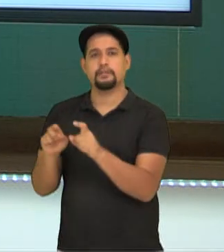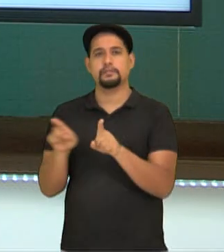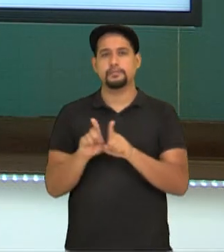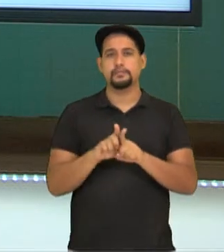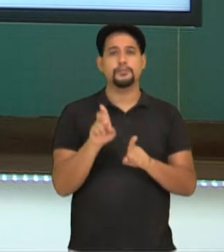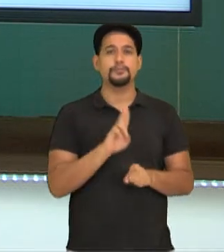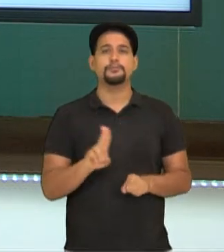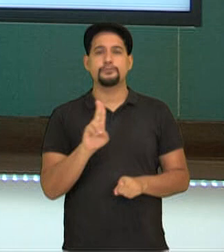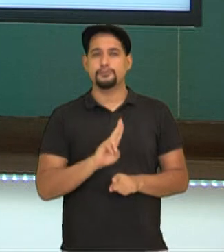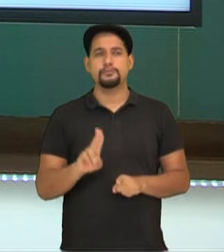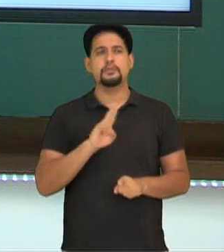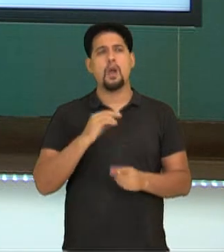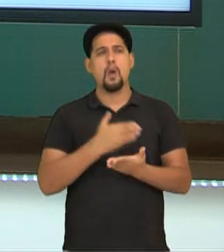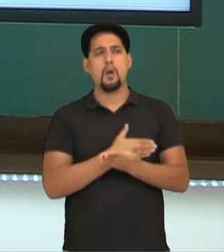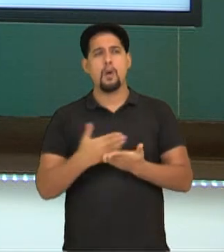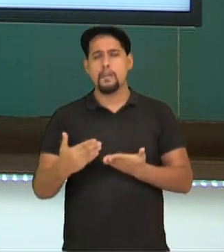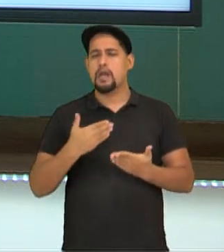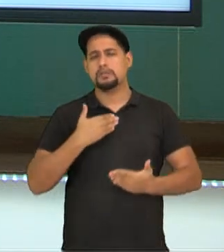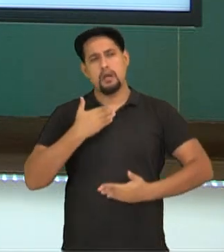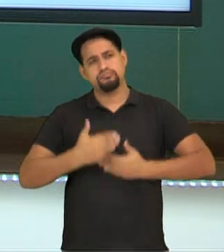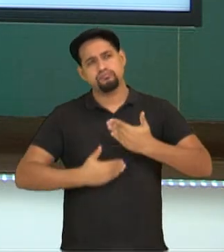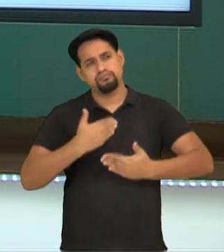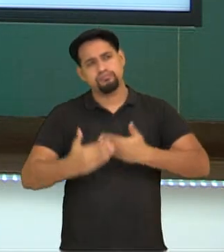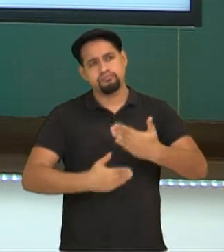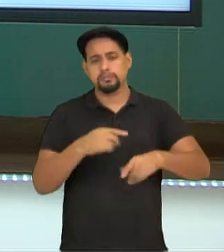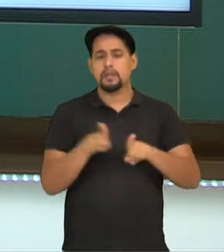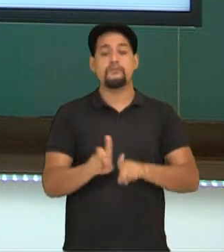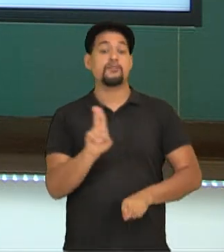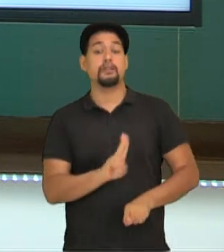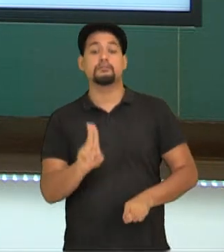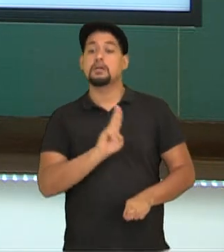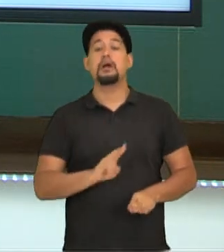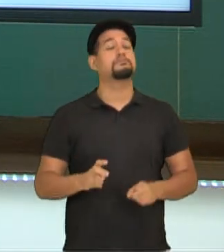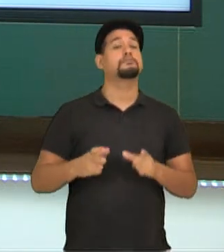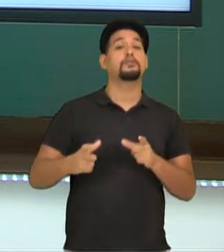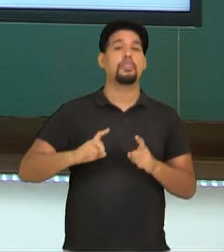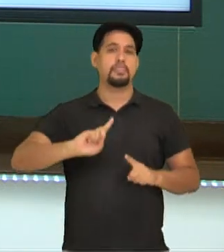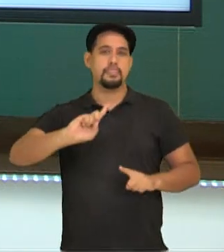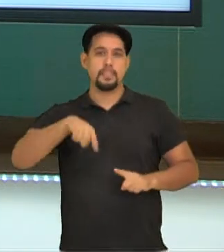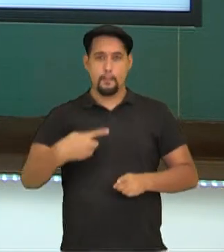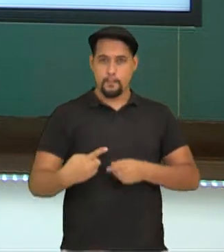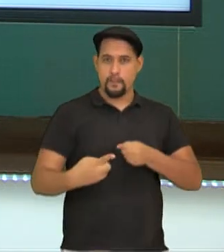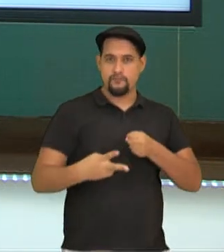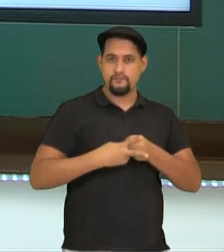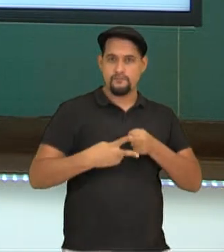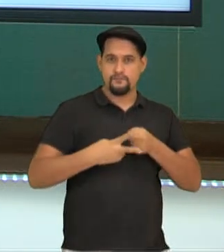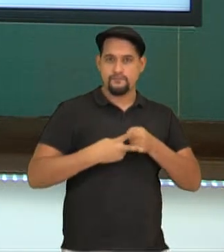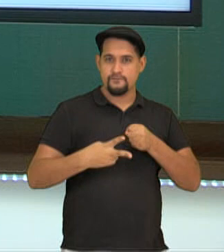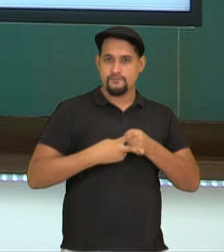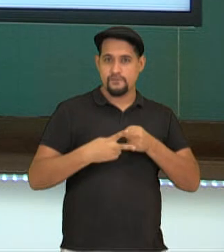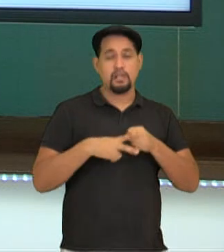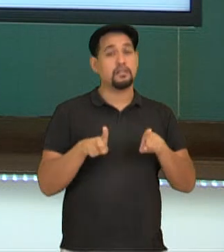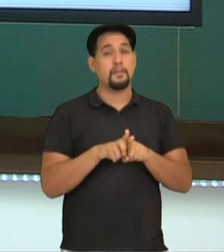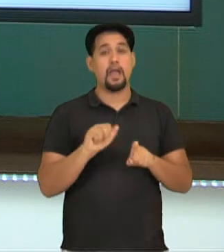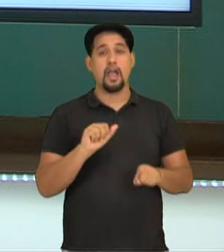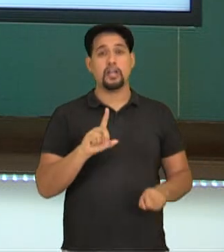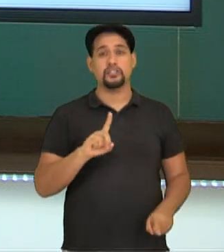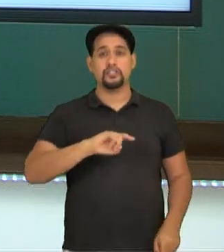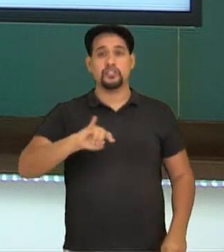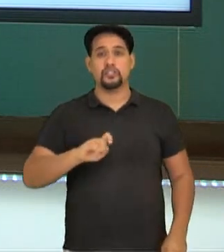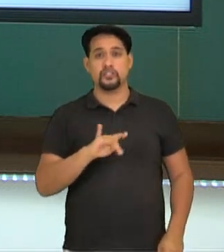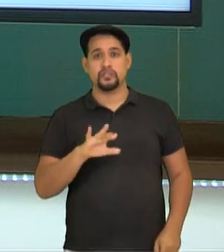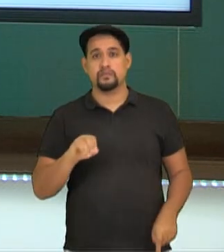Deus para quem fica e começa a andar. Ou ele vai utilizar onde? Depois dos verbos, dos adjetivos e dos